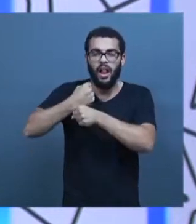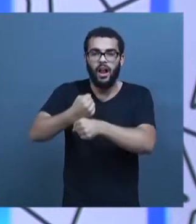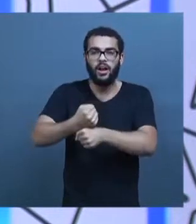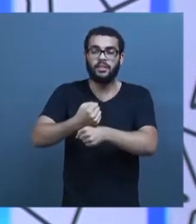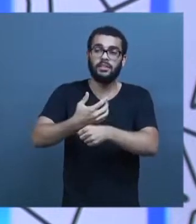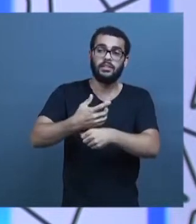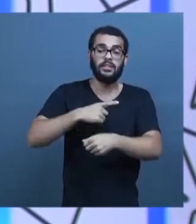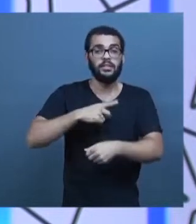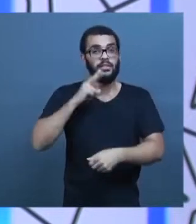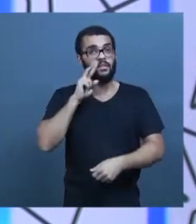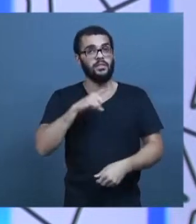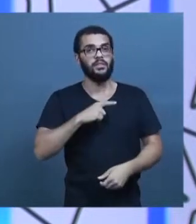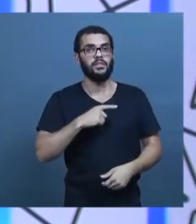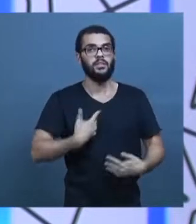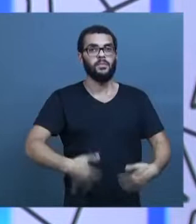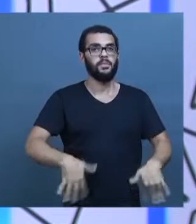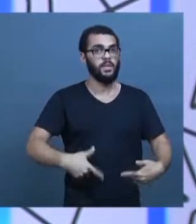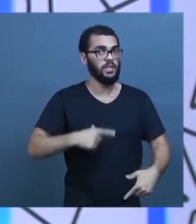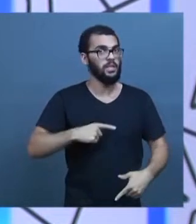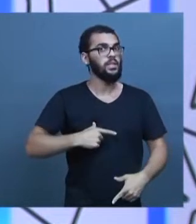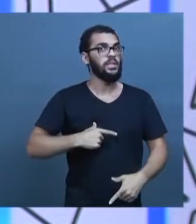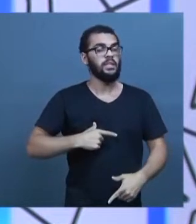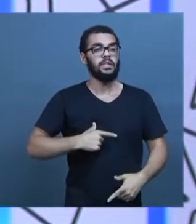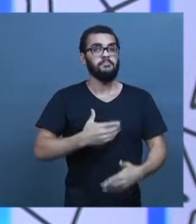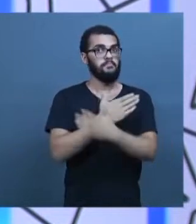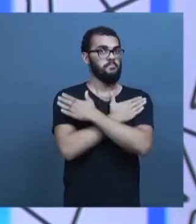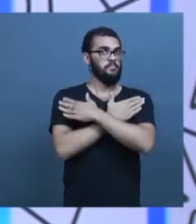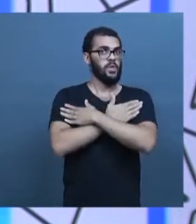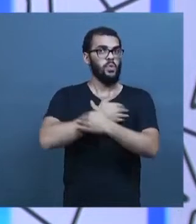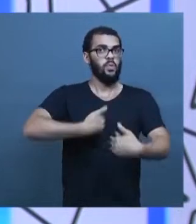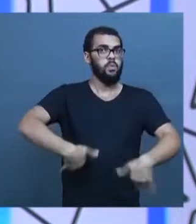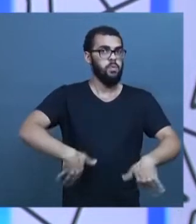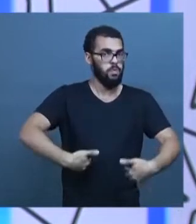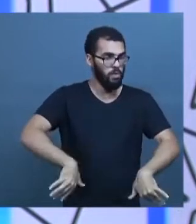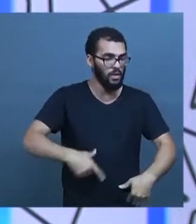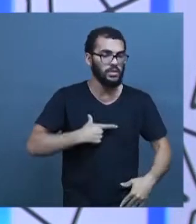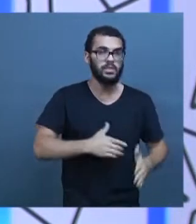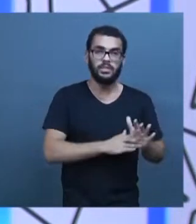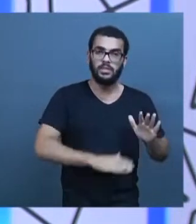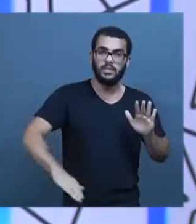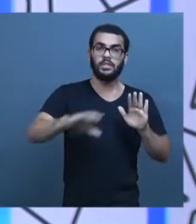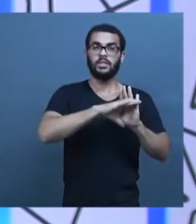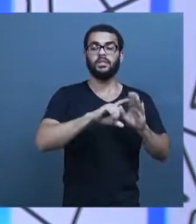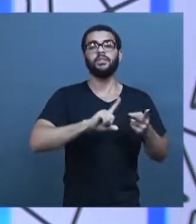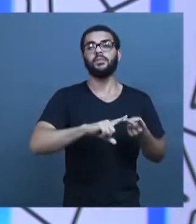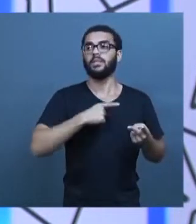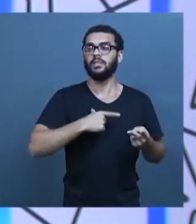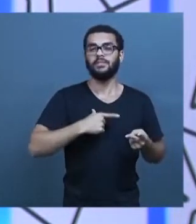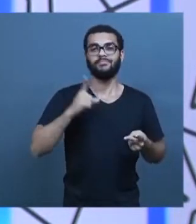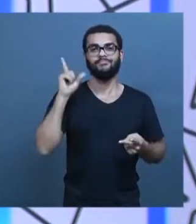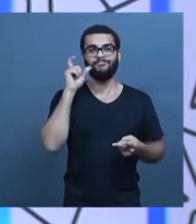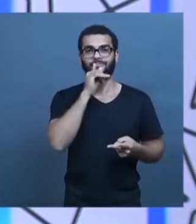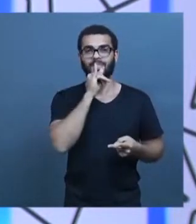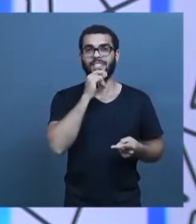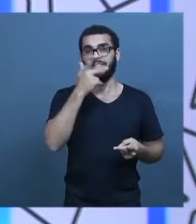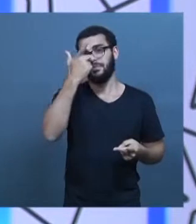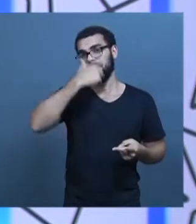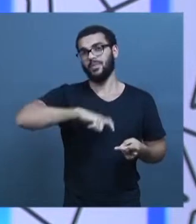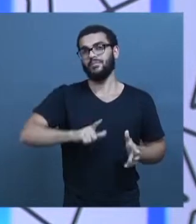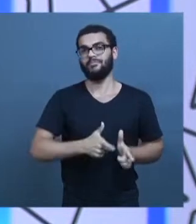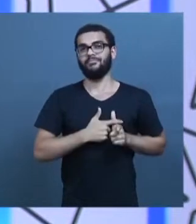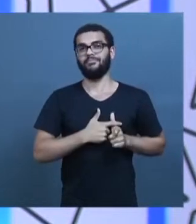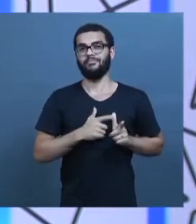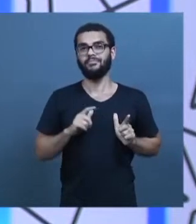taxa de desemprego altíssima e as consequências são várias, como por exemplo a inadimplência. E